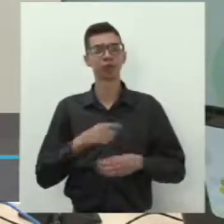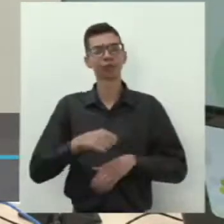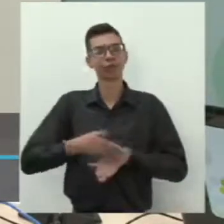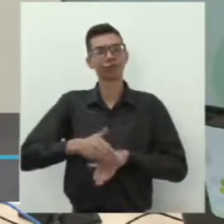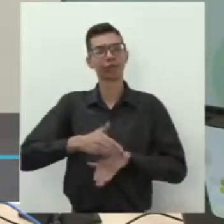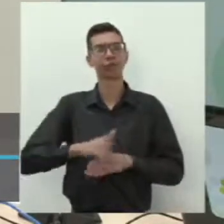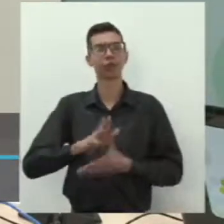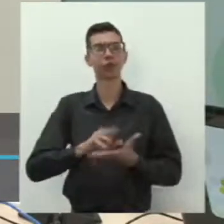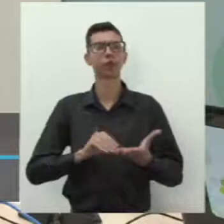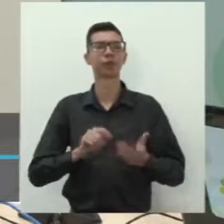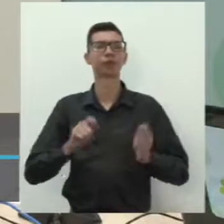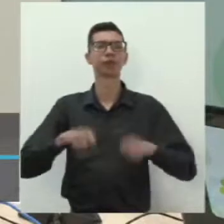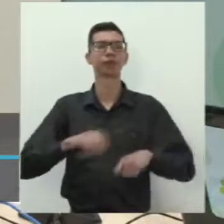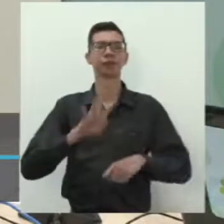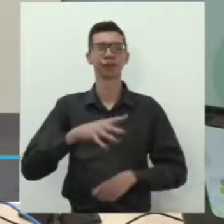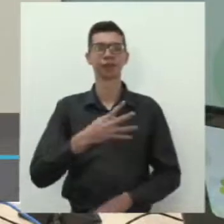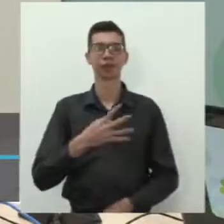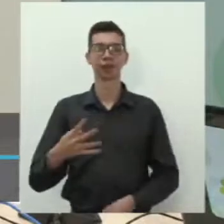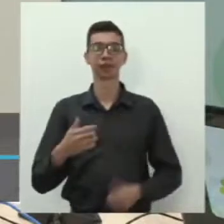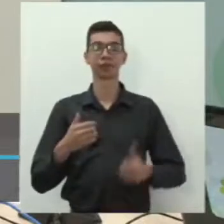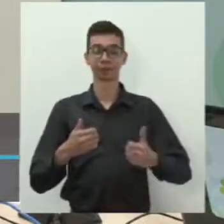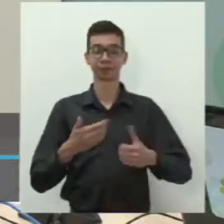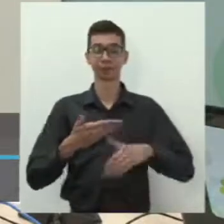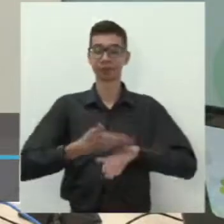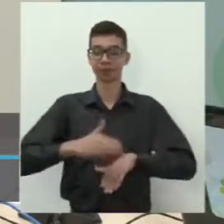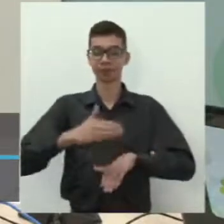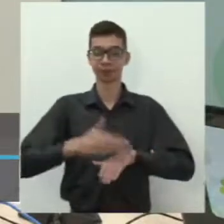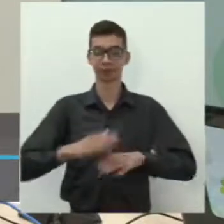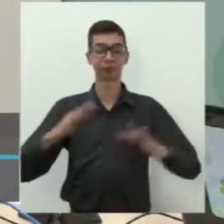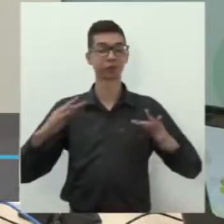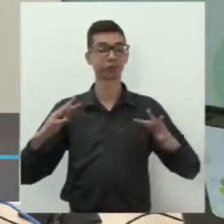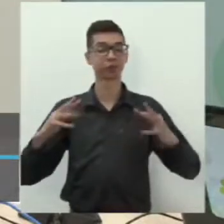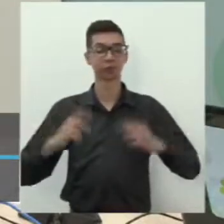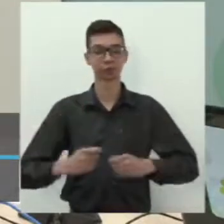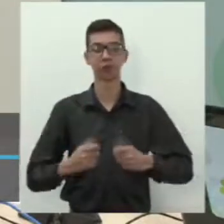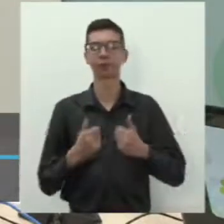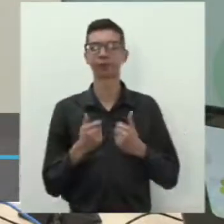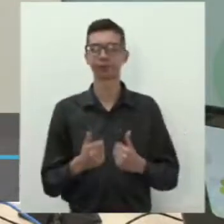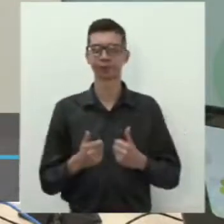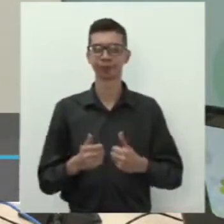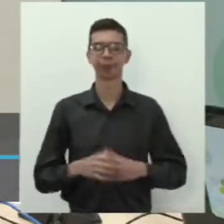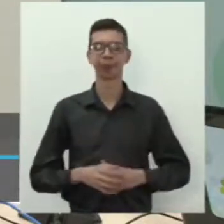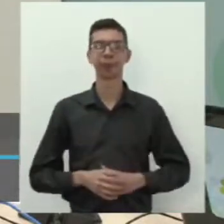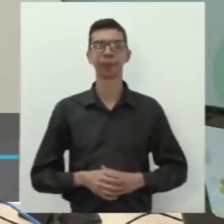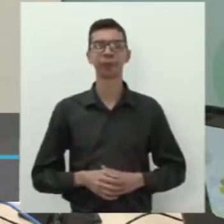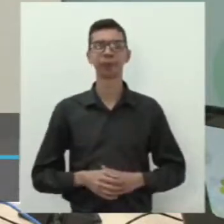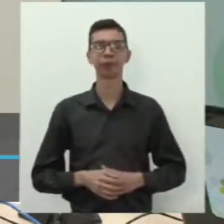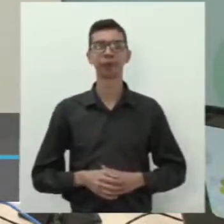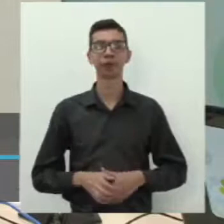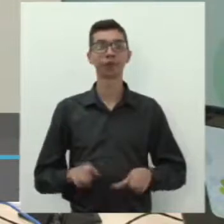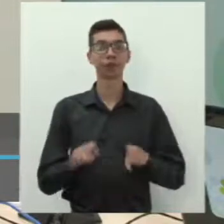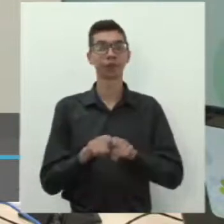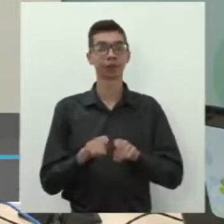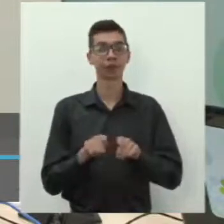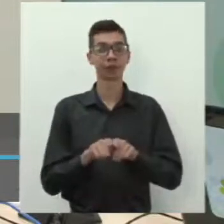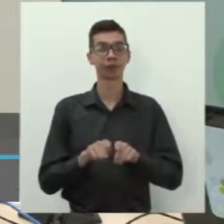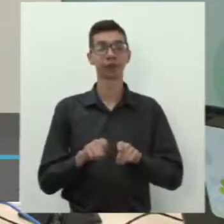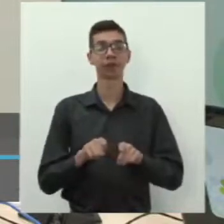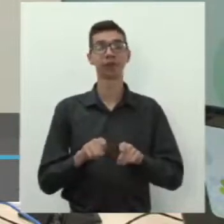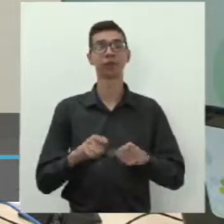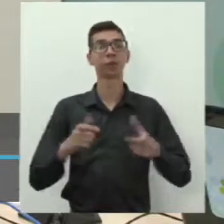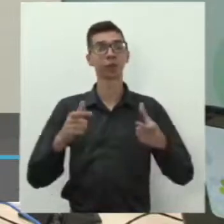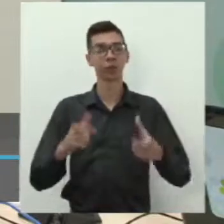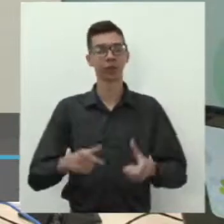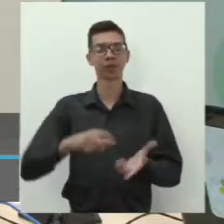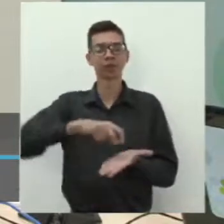algo para treinamento, e treine esses recursos. Tá? A gente vai deixar aqui também o centro de treinamento de Excel